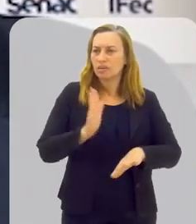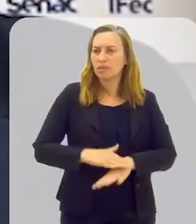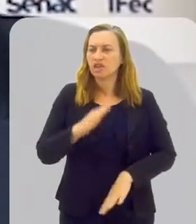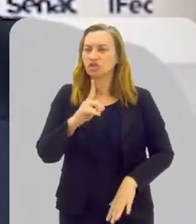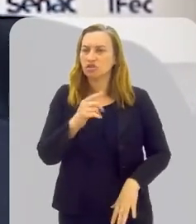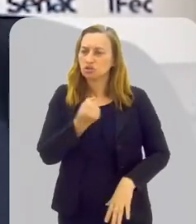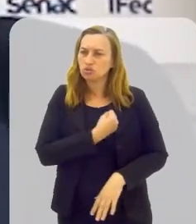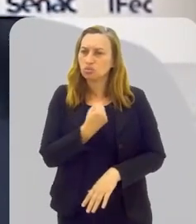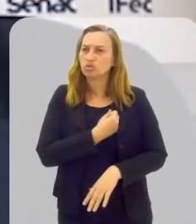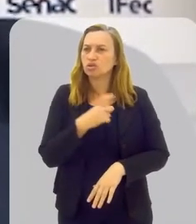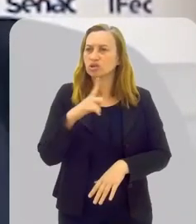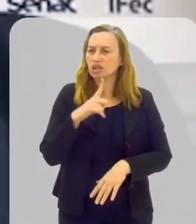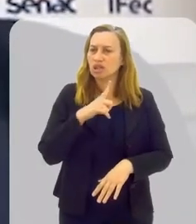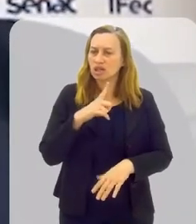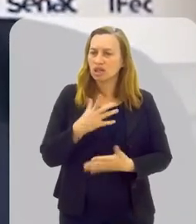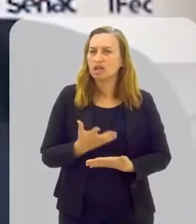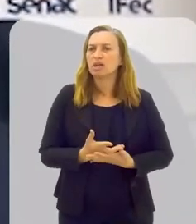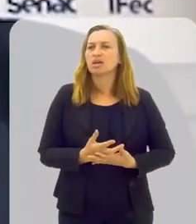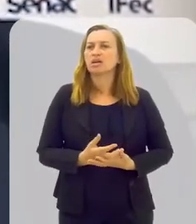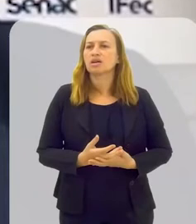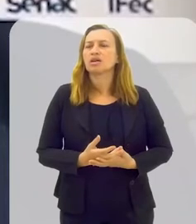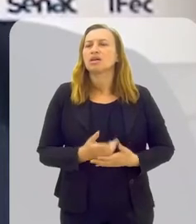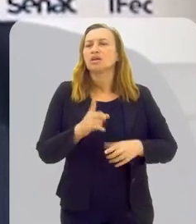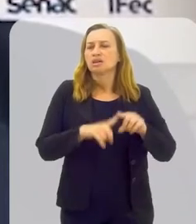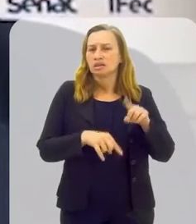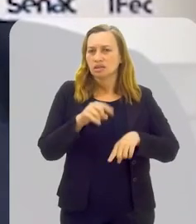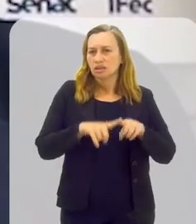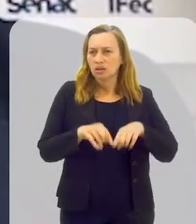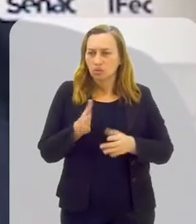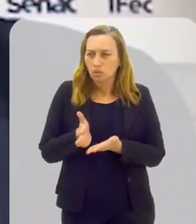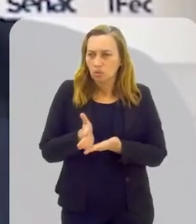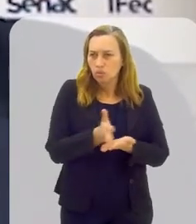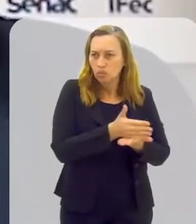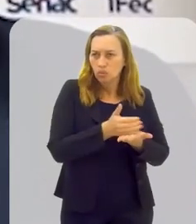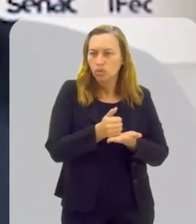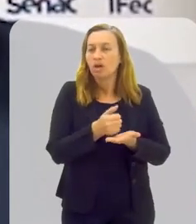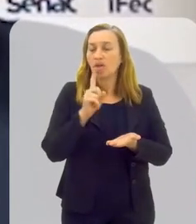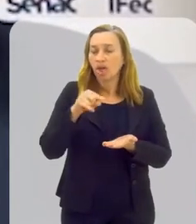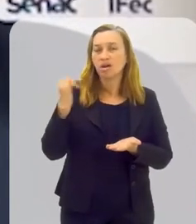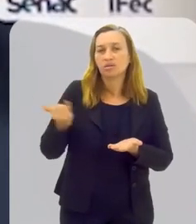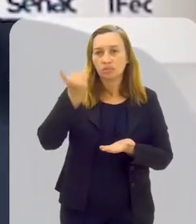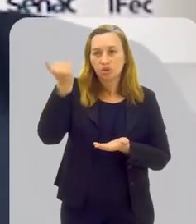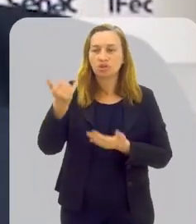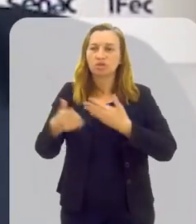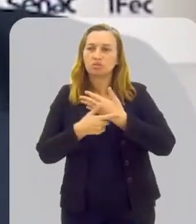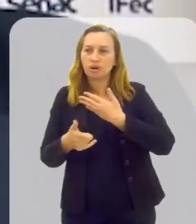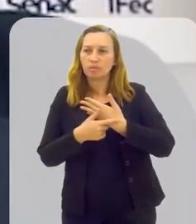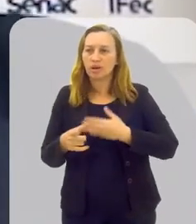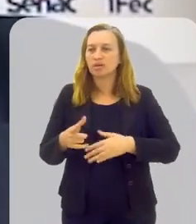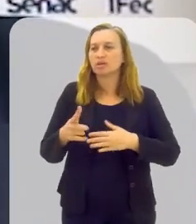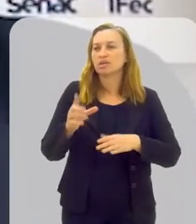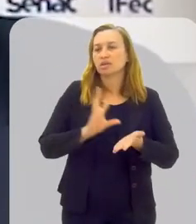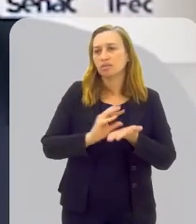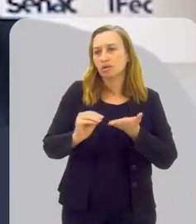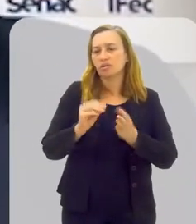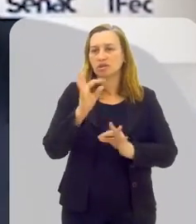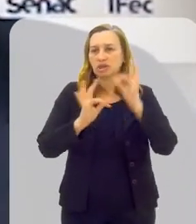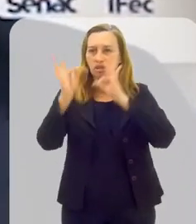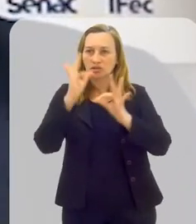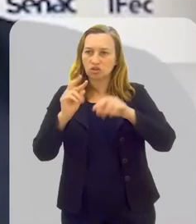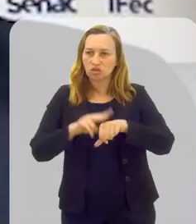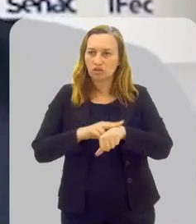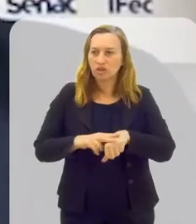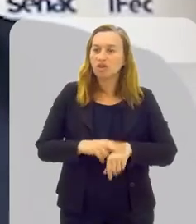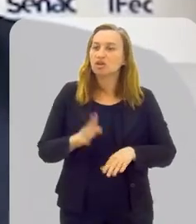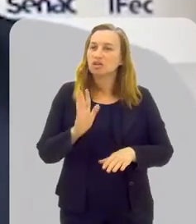E que a gente possa ter mais números e aumentar essa esse número de materiais reciclados Então esse acho que é um papel importante dentro